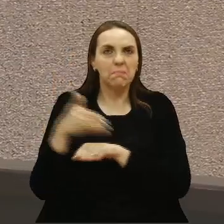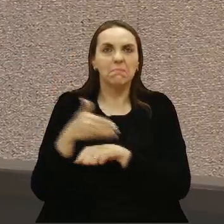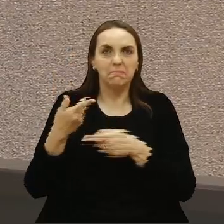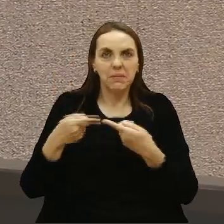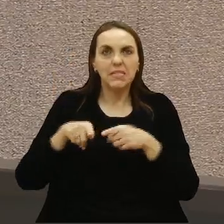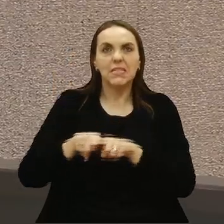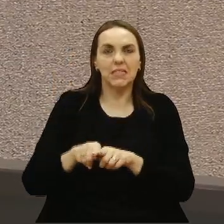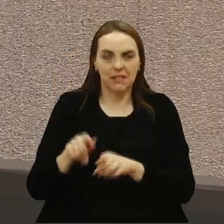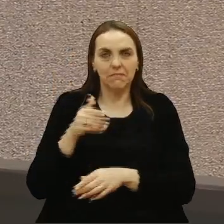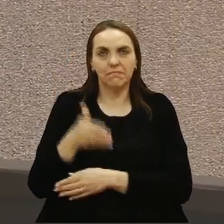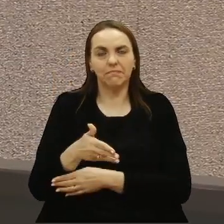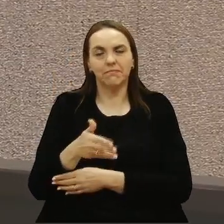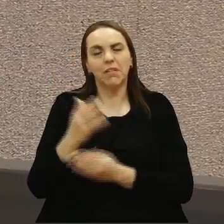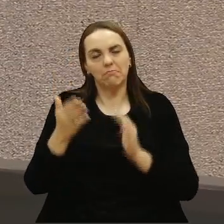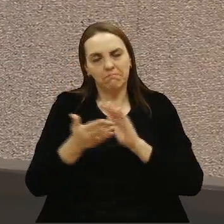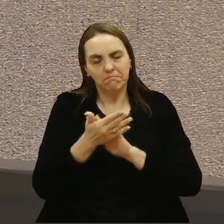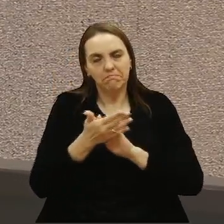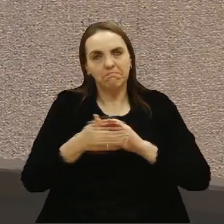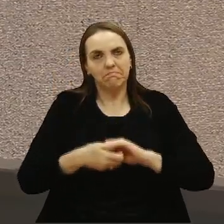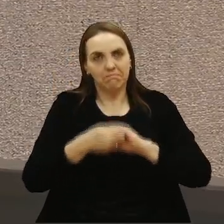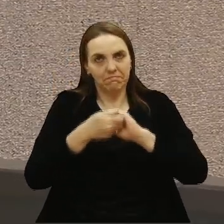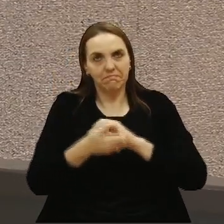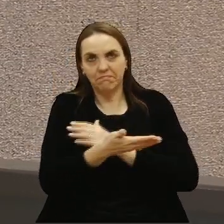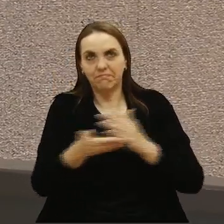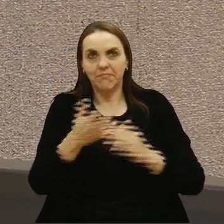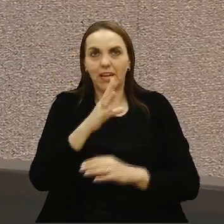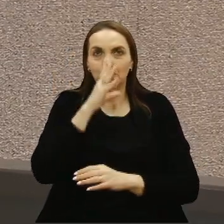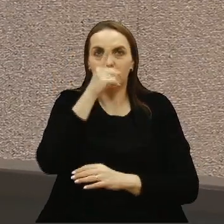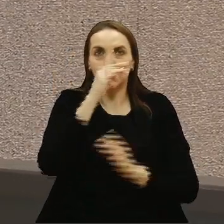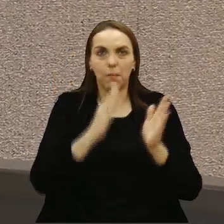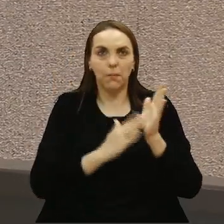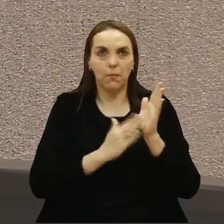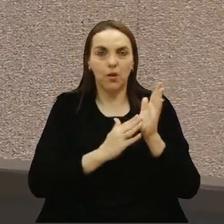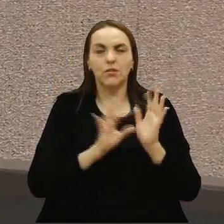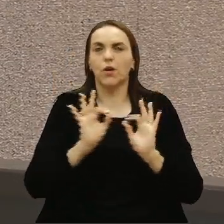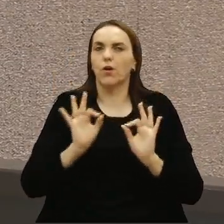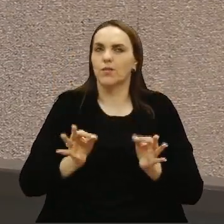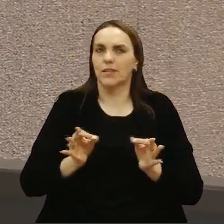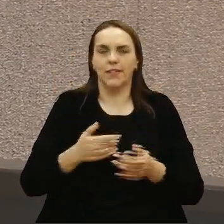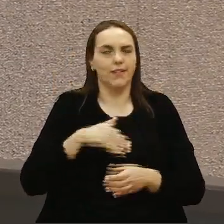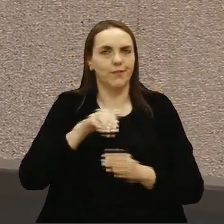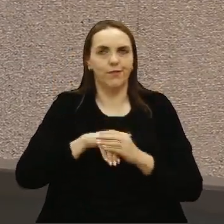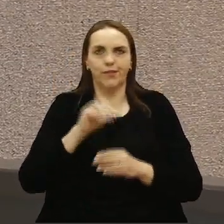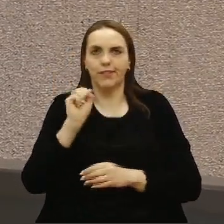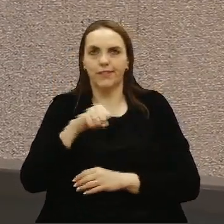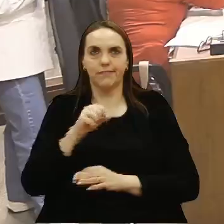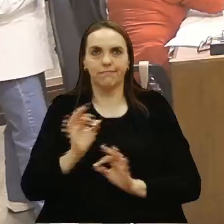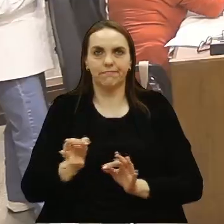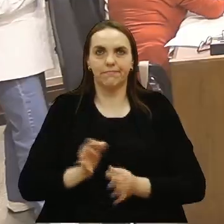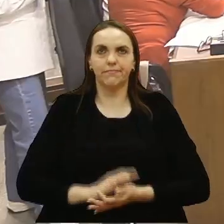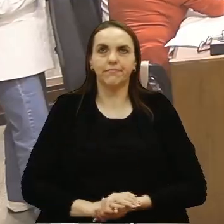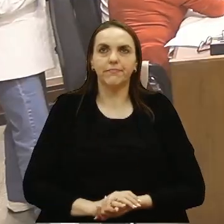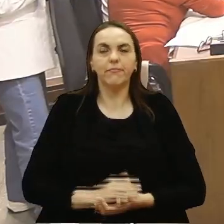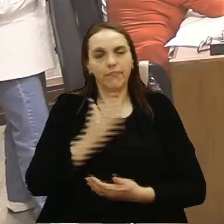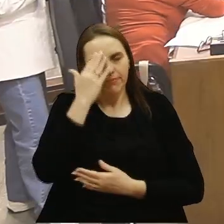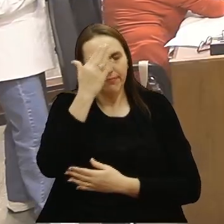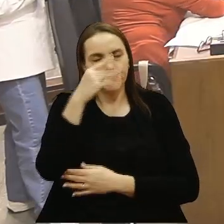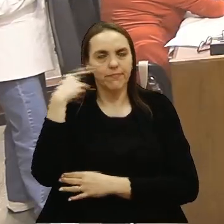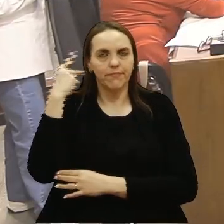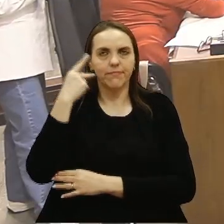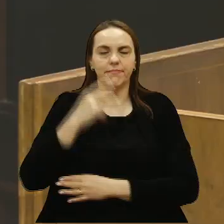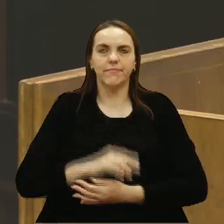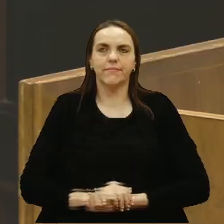minhas congratulações e admiração pela sua propositura e certamente, no momento oportuno, votaremos favorável. Obrigado, vereador. E é